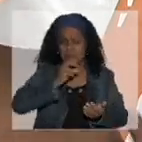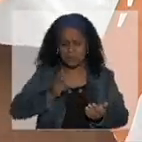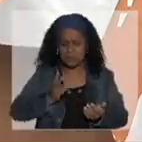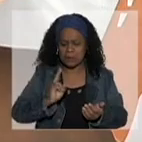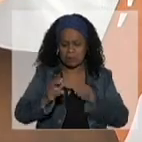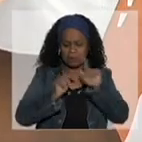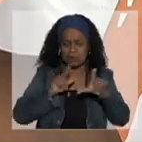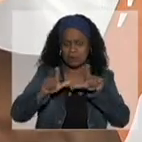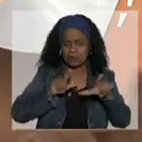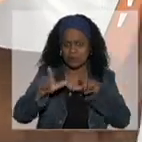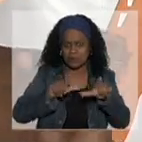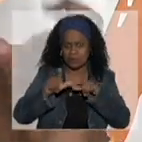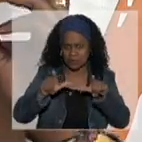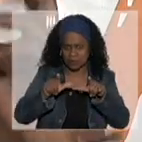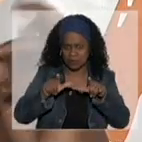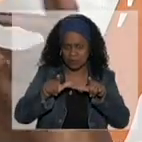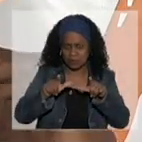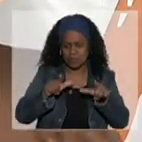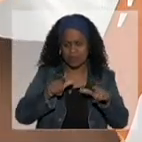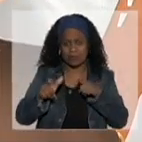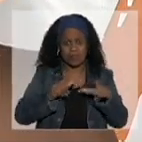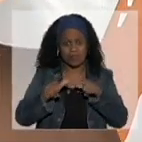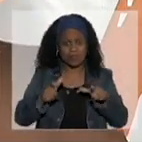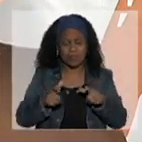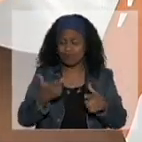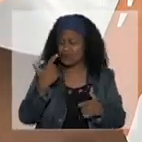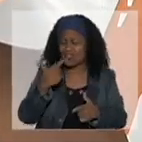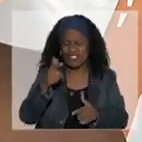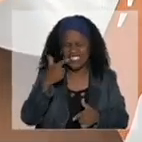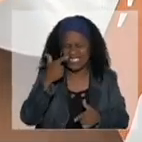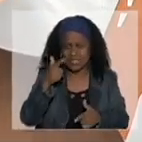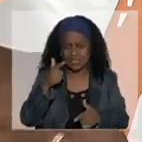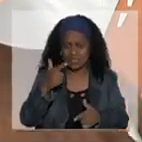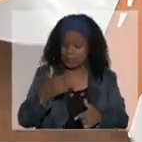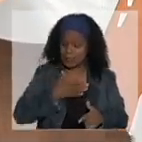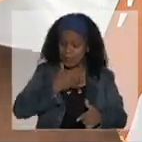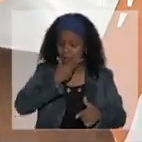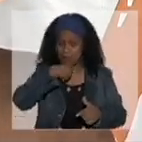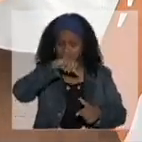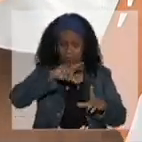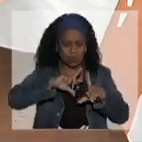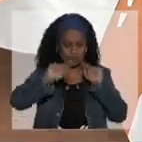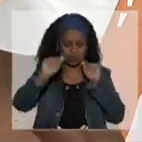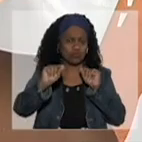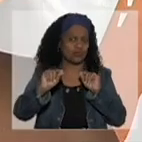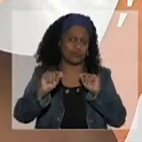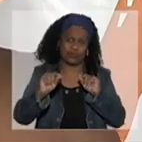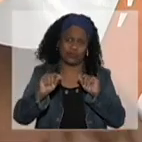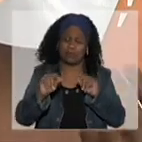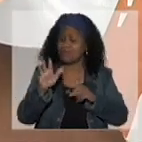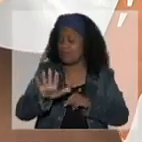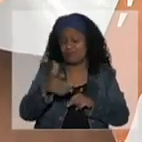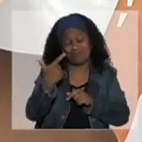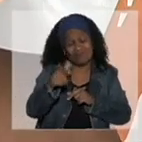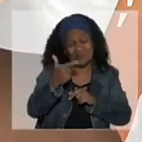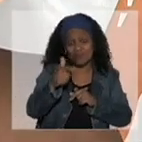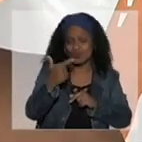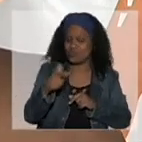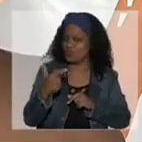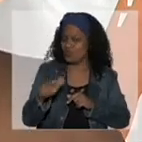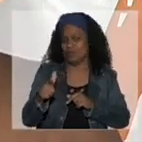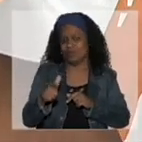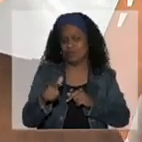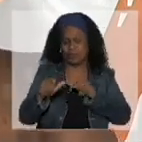sem trabalhar não apareceu nenhum tal do né para poder fazer um pai nunca fugi do trabalho minha mãe nunca fugi de trabalho mas não tinha